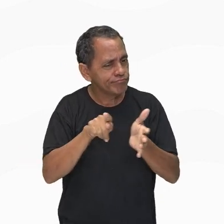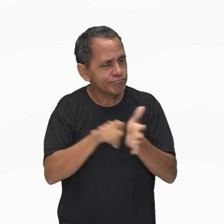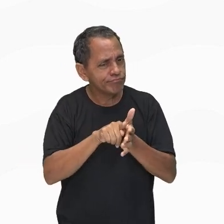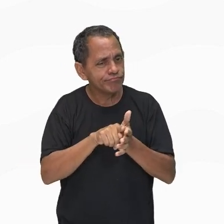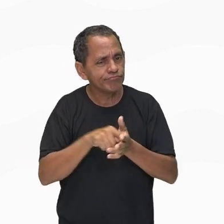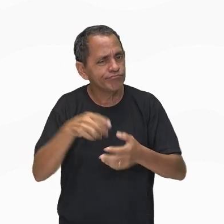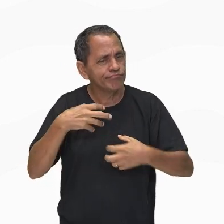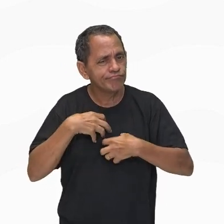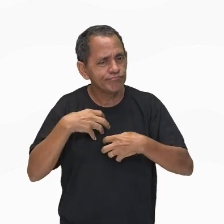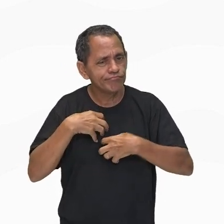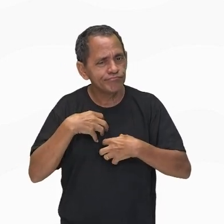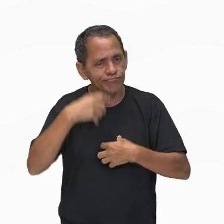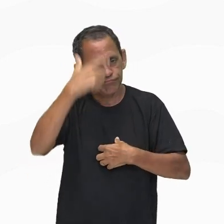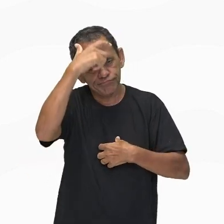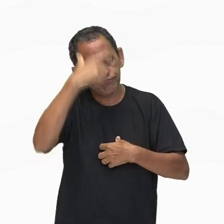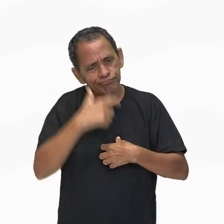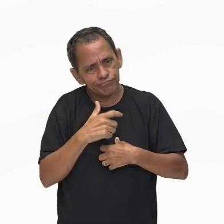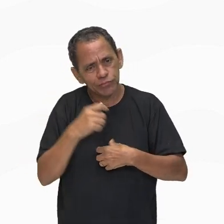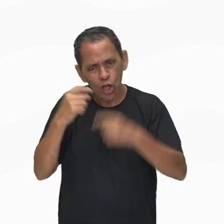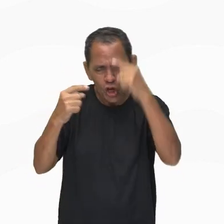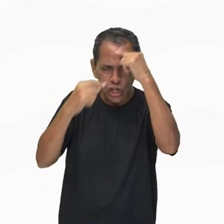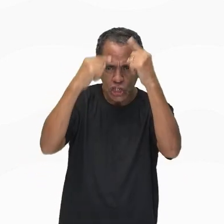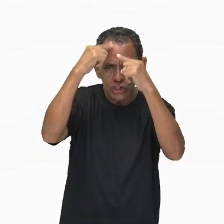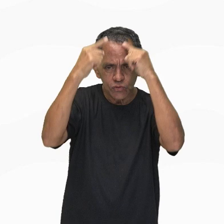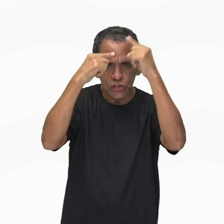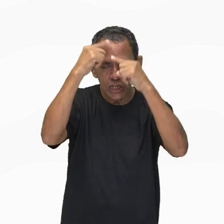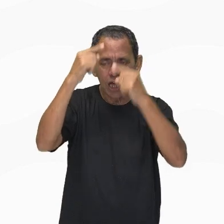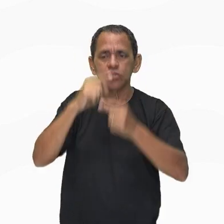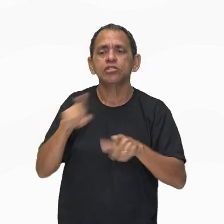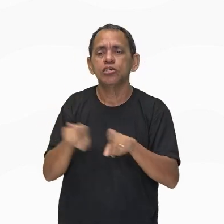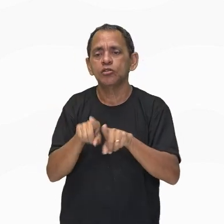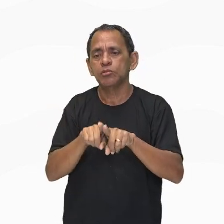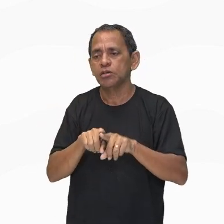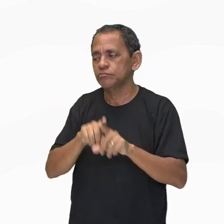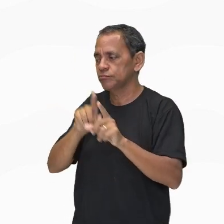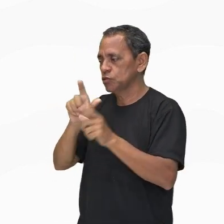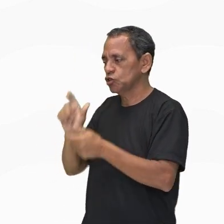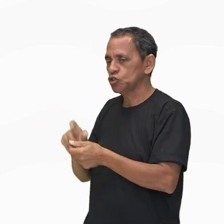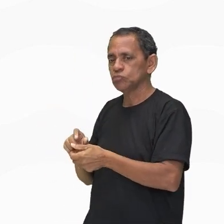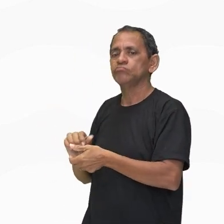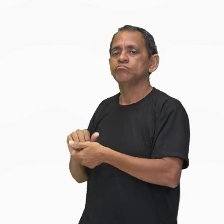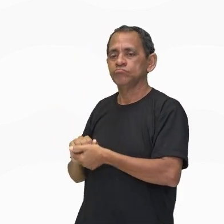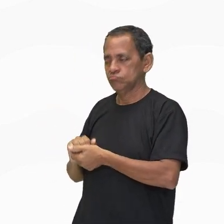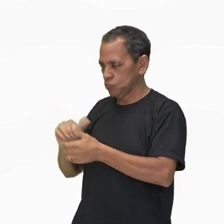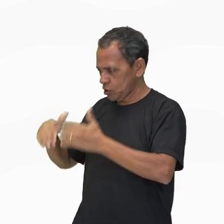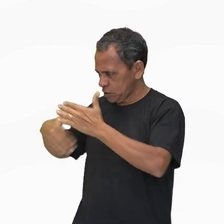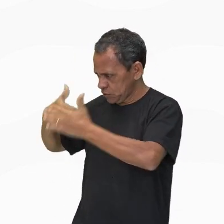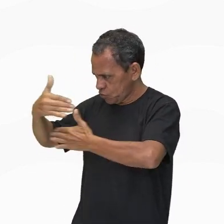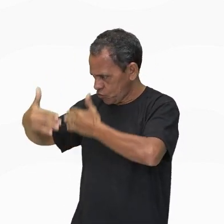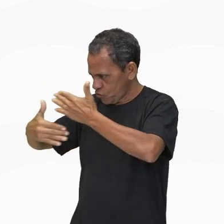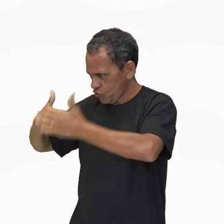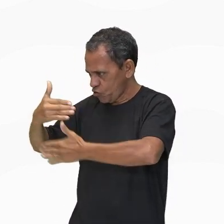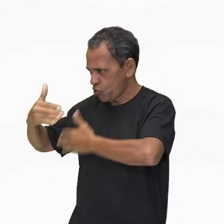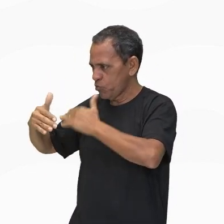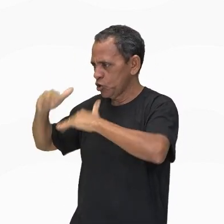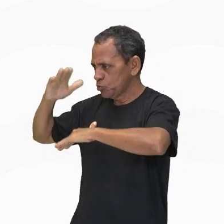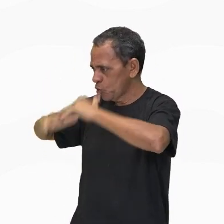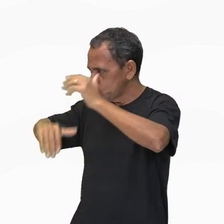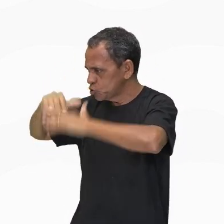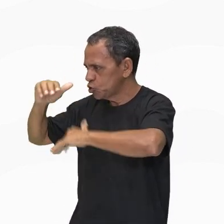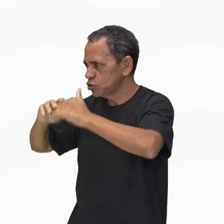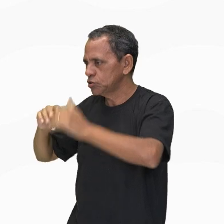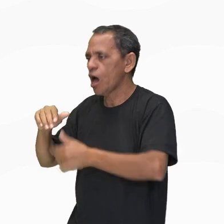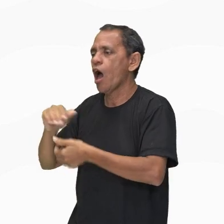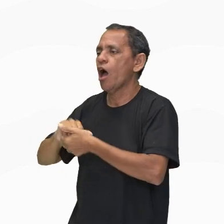pessoal, a criatividade. E na extrínseca vai ser aí a promoção, o elogio, são